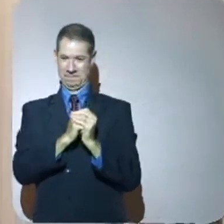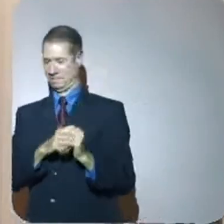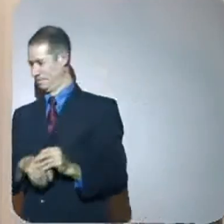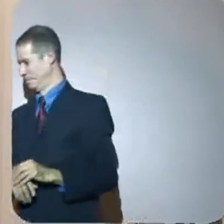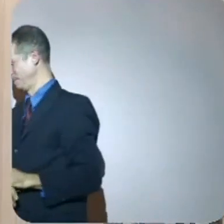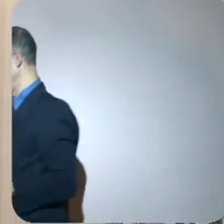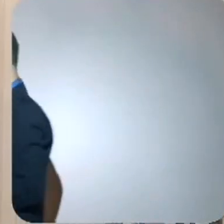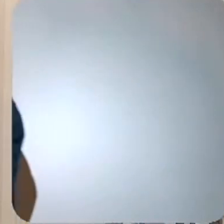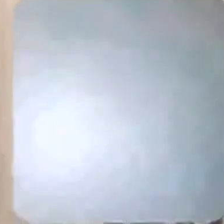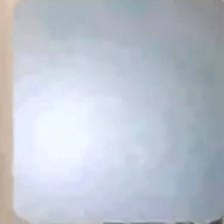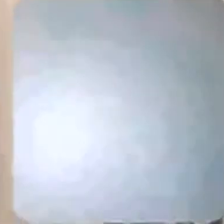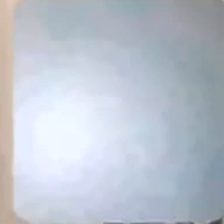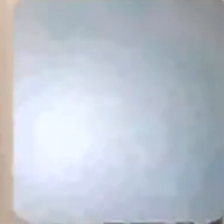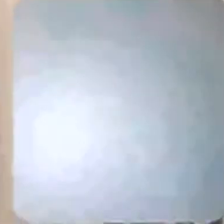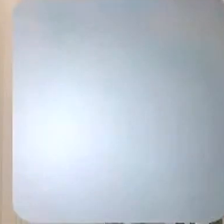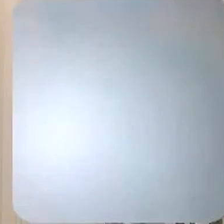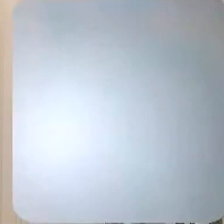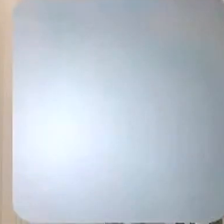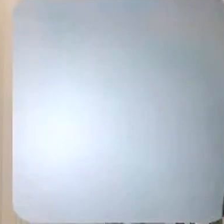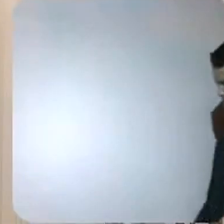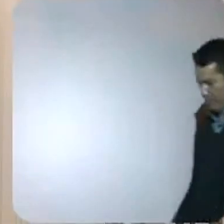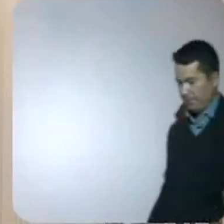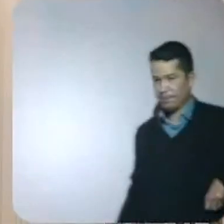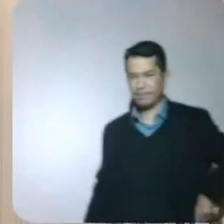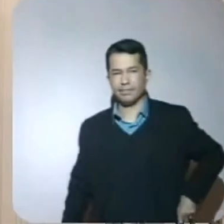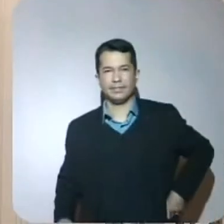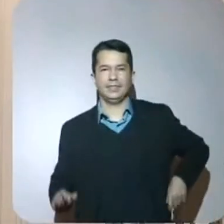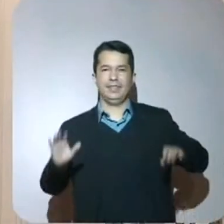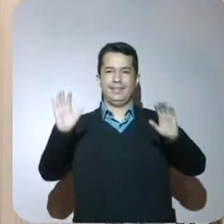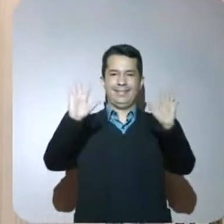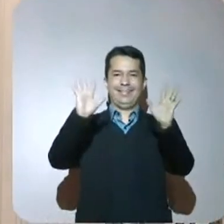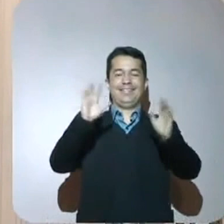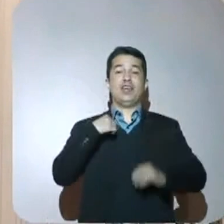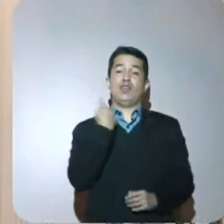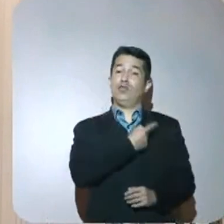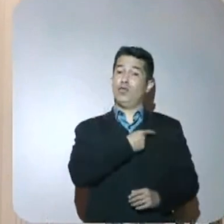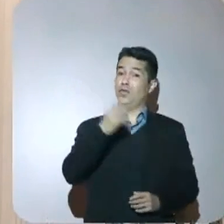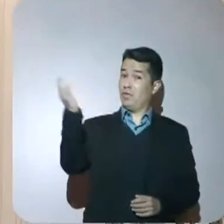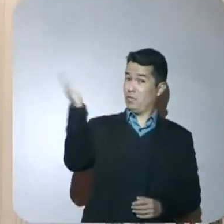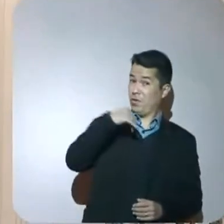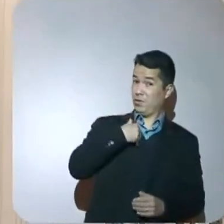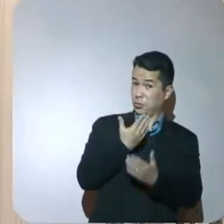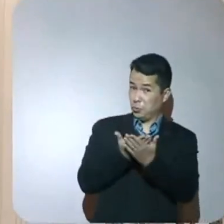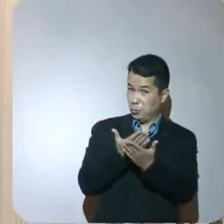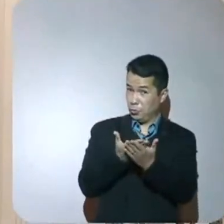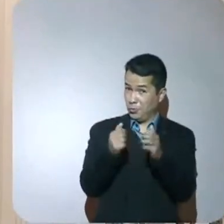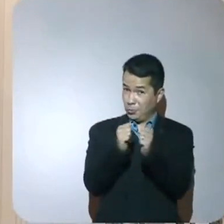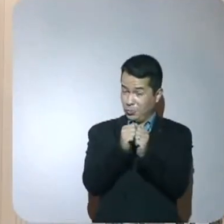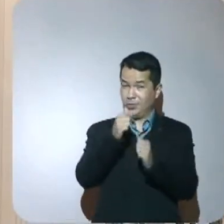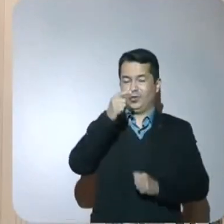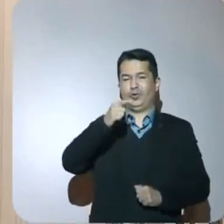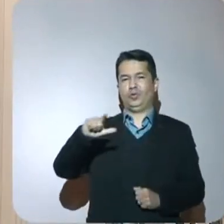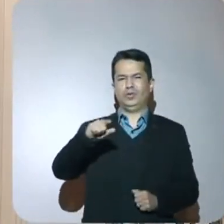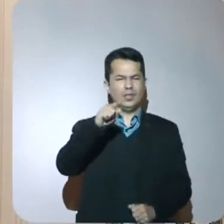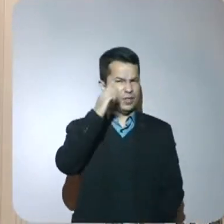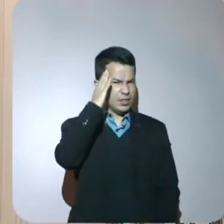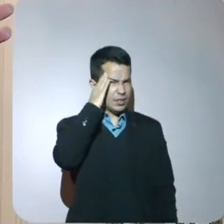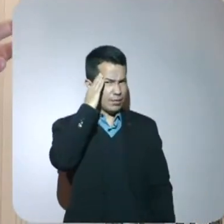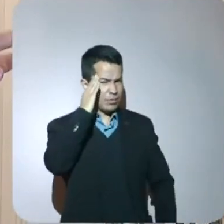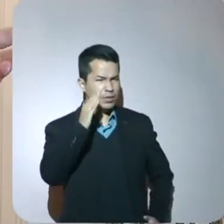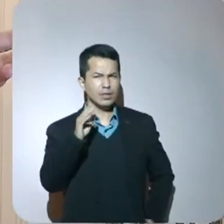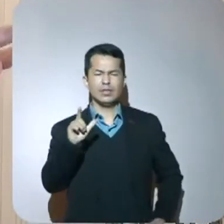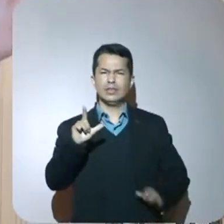Olá, querido, nós voltamos aí para estarmos juntos na presença de Deus. E a semana passada eu comecei a estudar, em